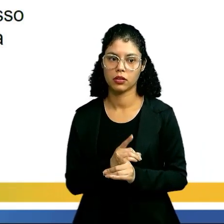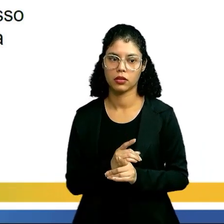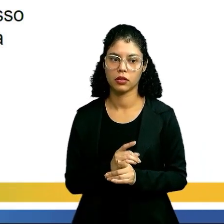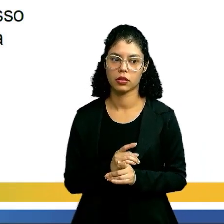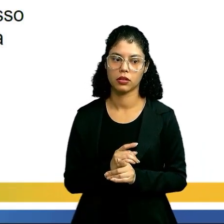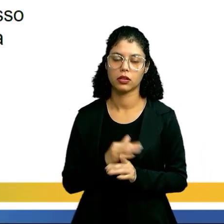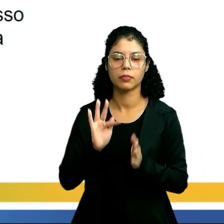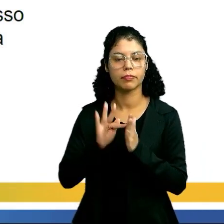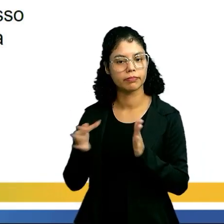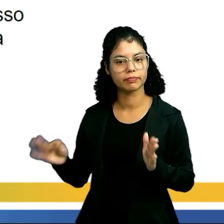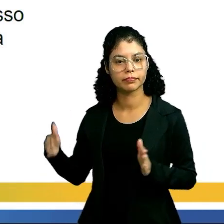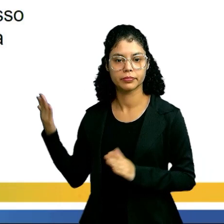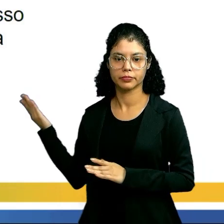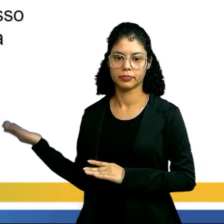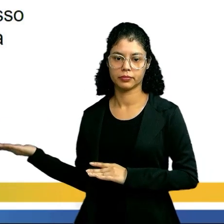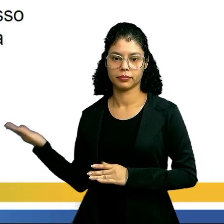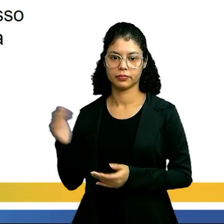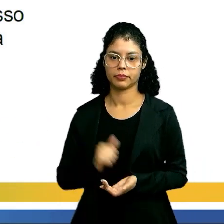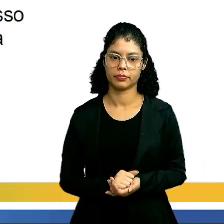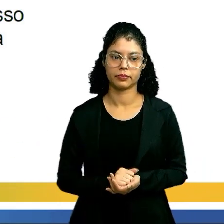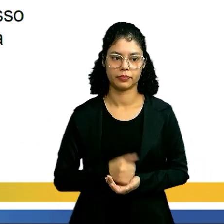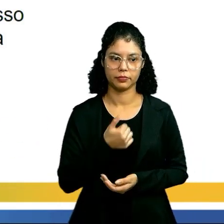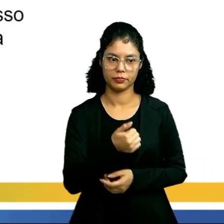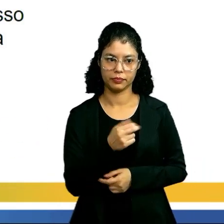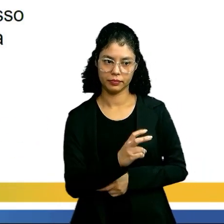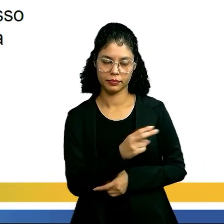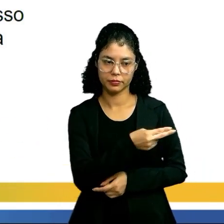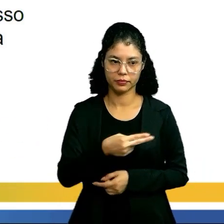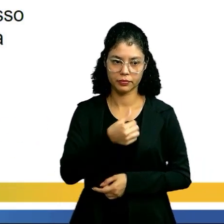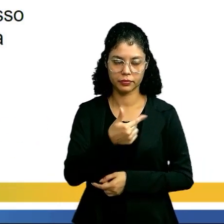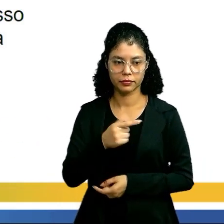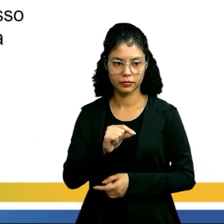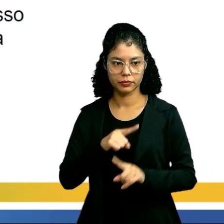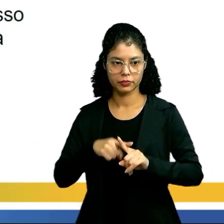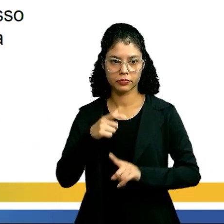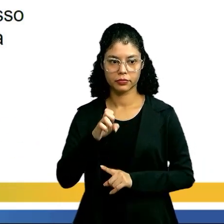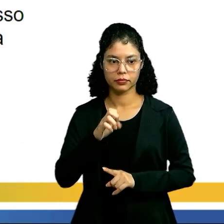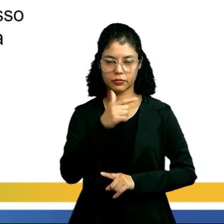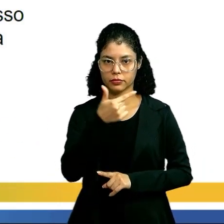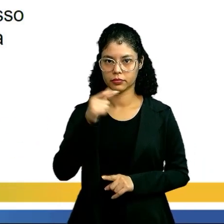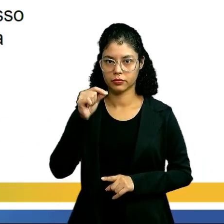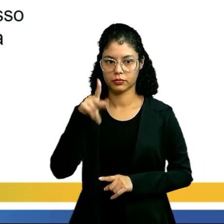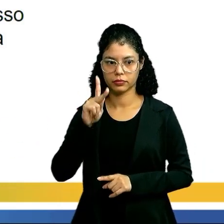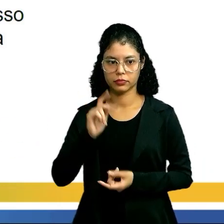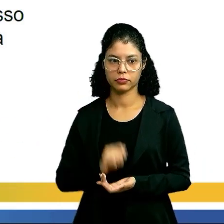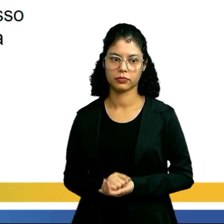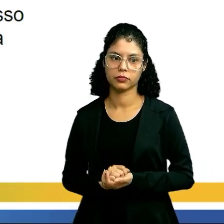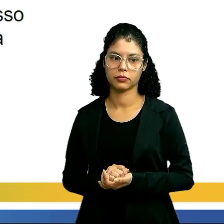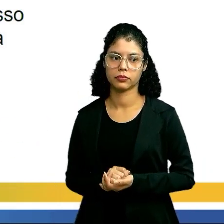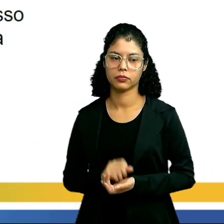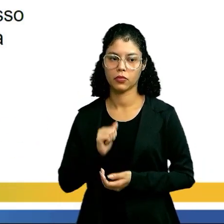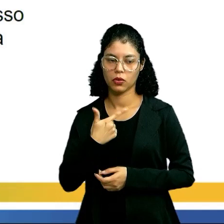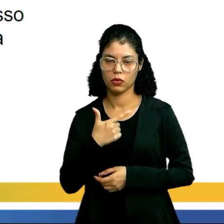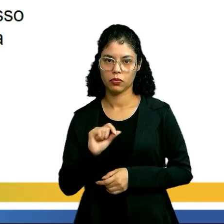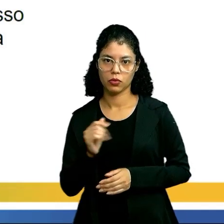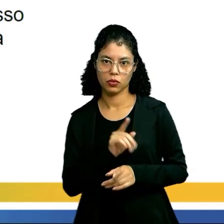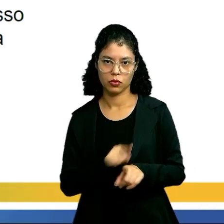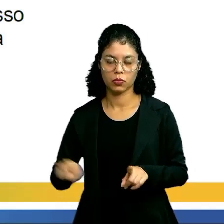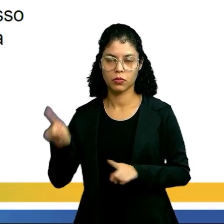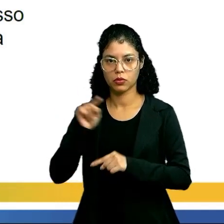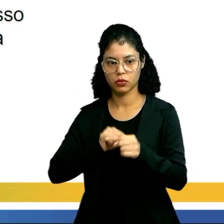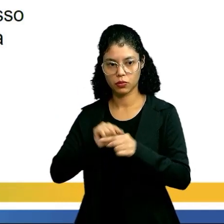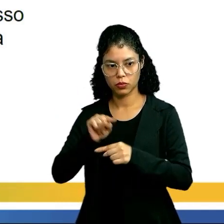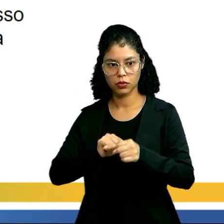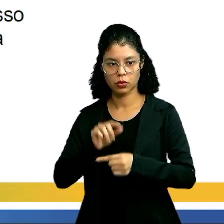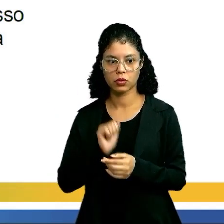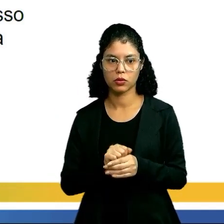essa função aqui, ó. 15 é igual a 20 vezes E elevado a menos 20K. O 20 passa dividindo,